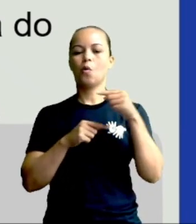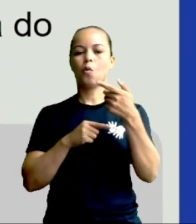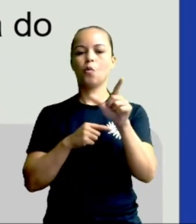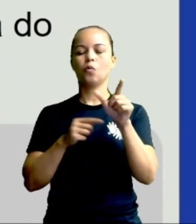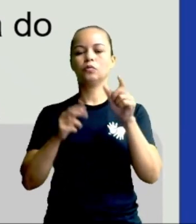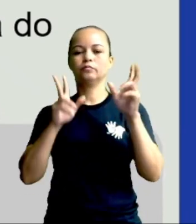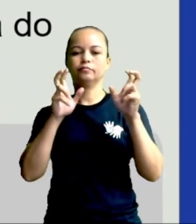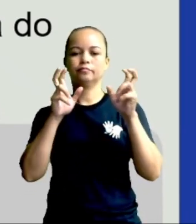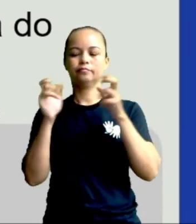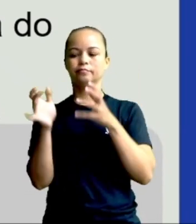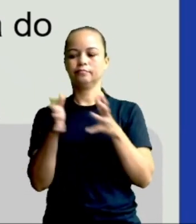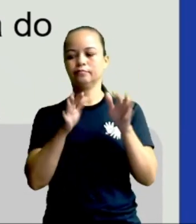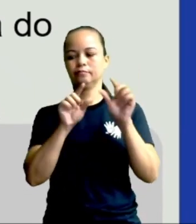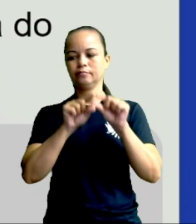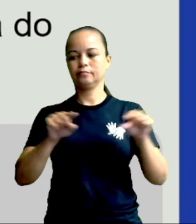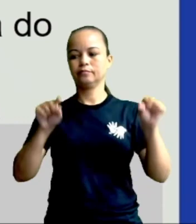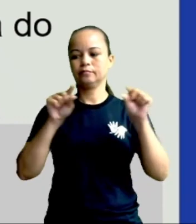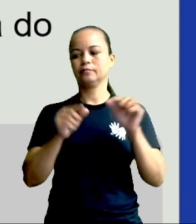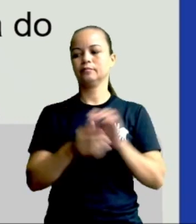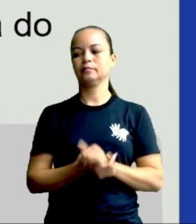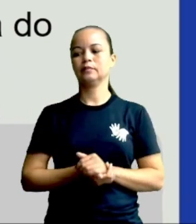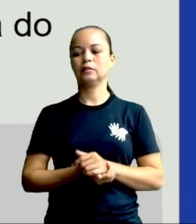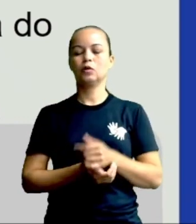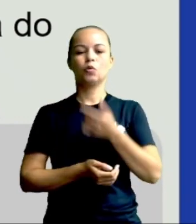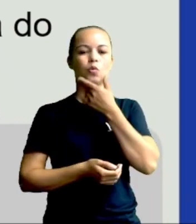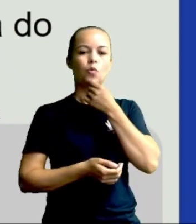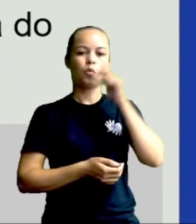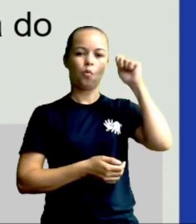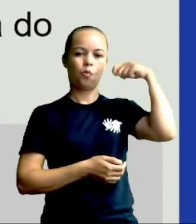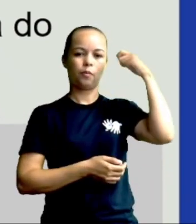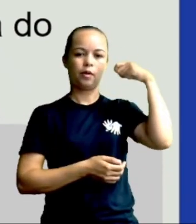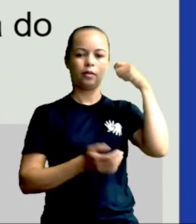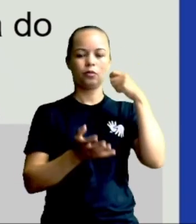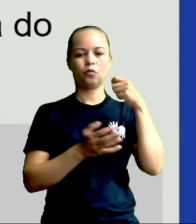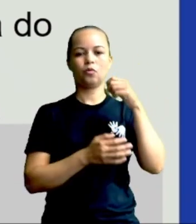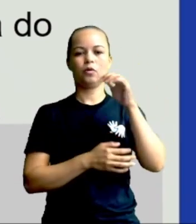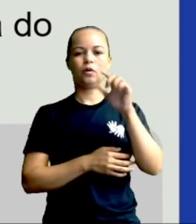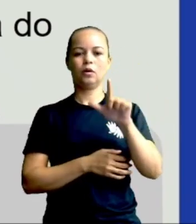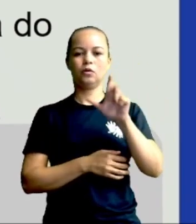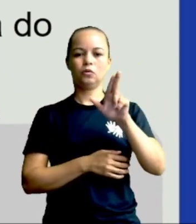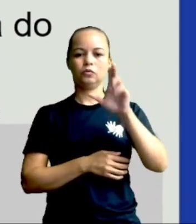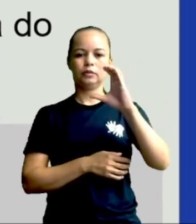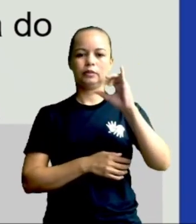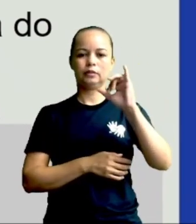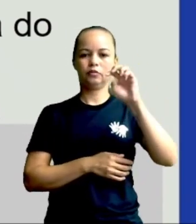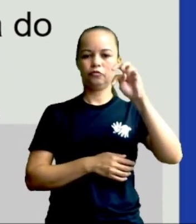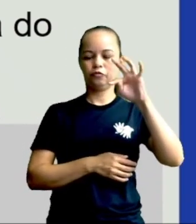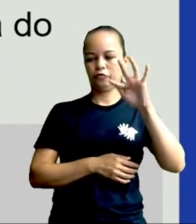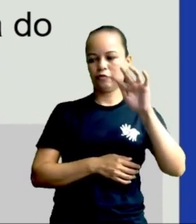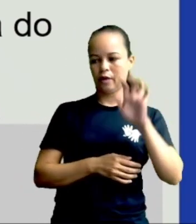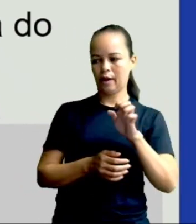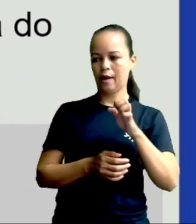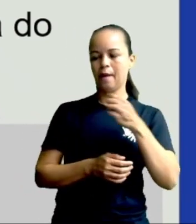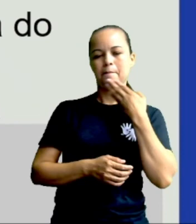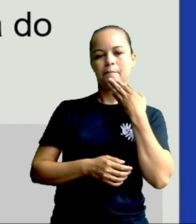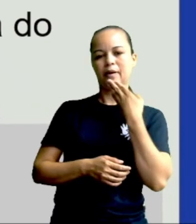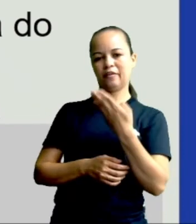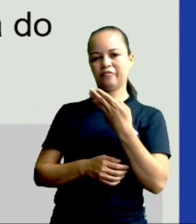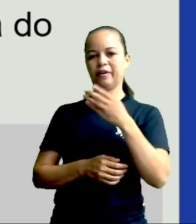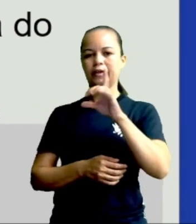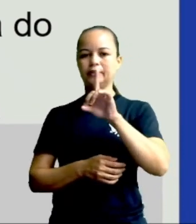é o título de uma notícia ator de Lúcifer prefere filmes da DC do que os da Marvel